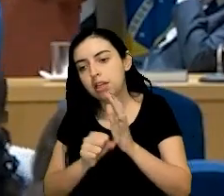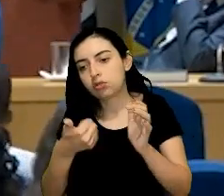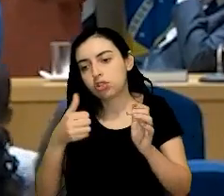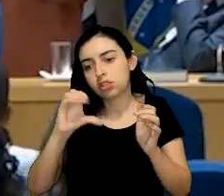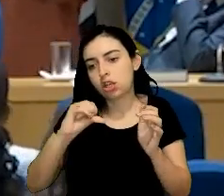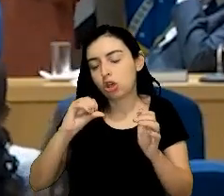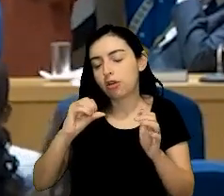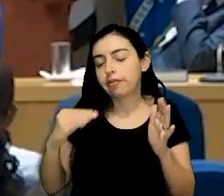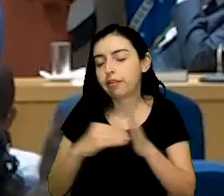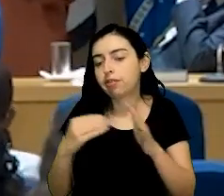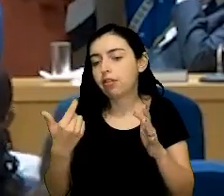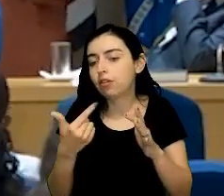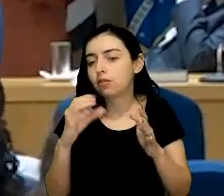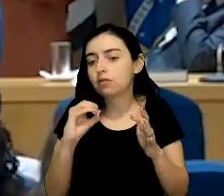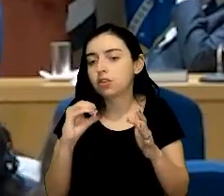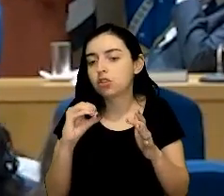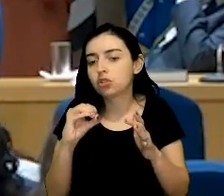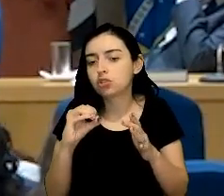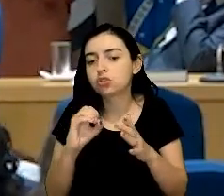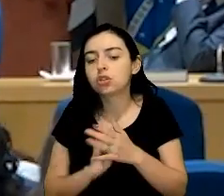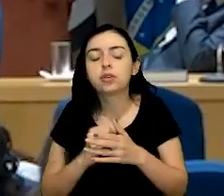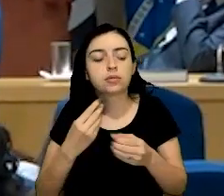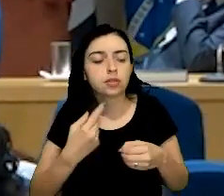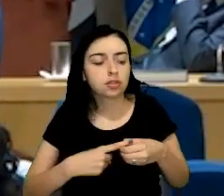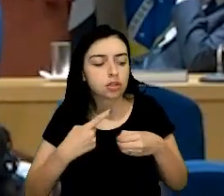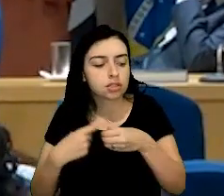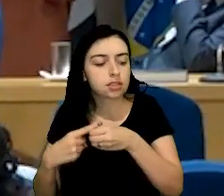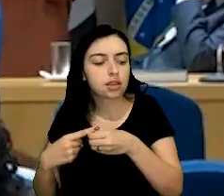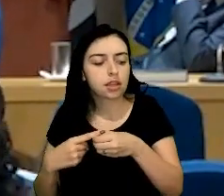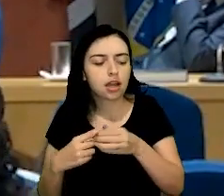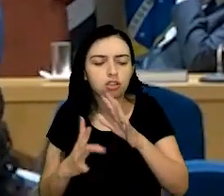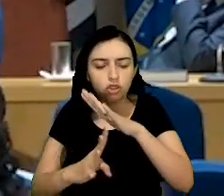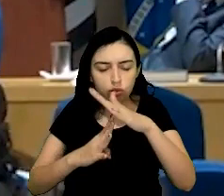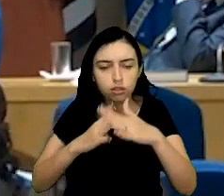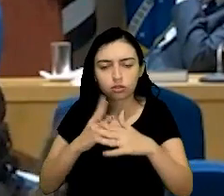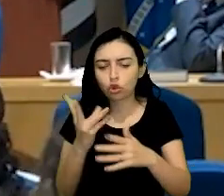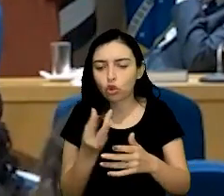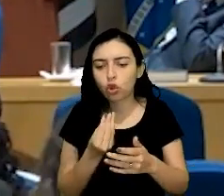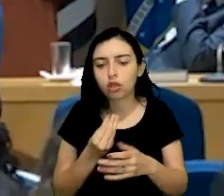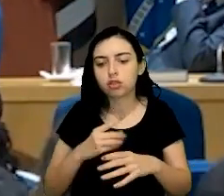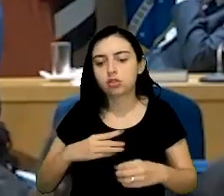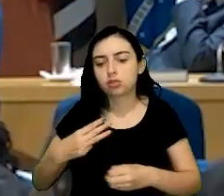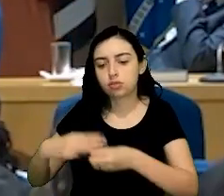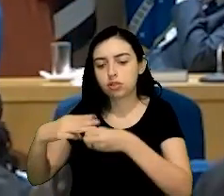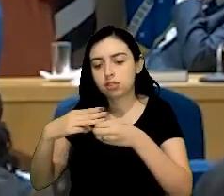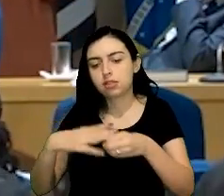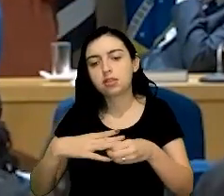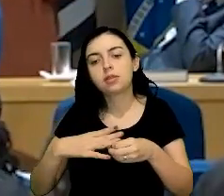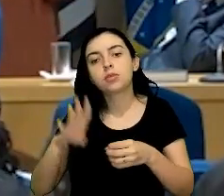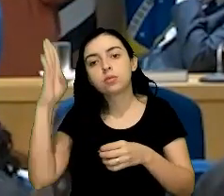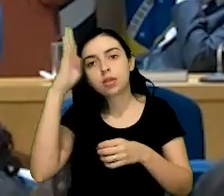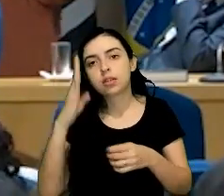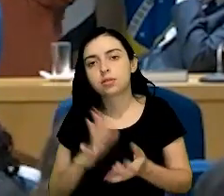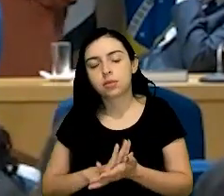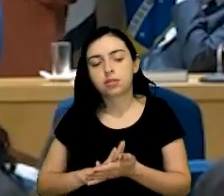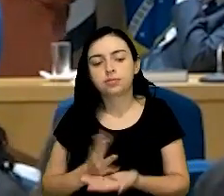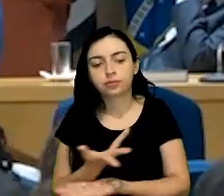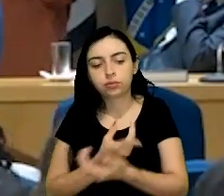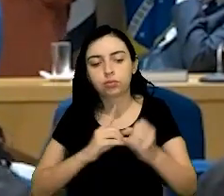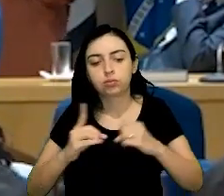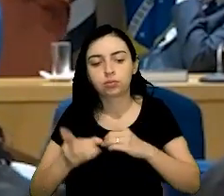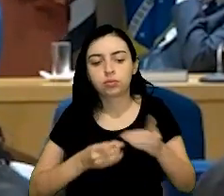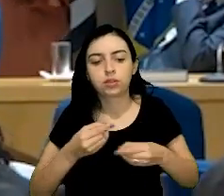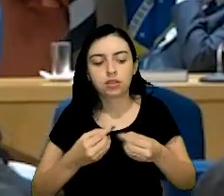absolutamente urbana, internacional, em todos os municípios brasileiros. Então, isso traz para a questão das políticas sociais um tema de